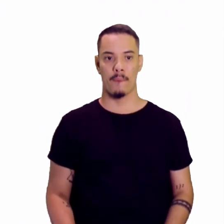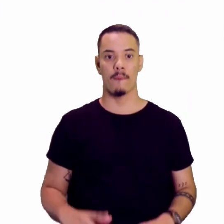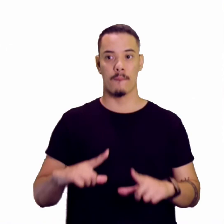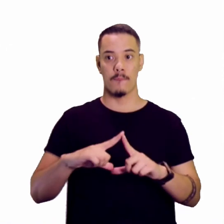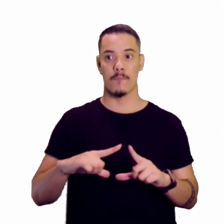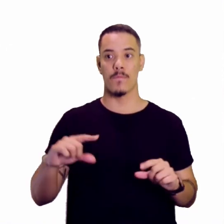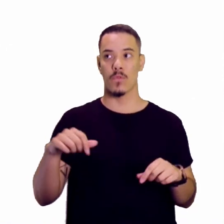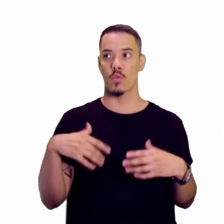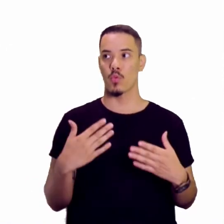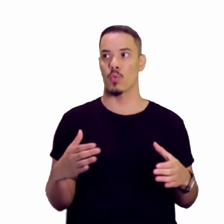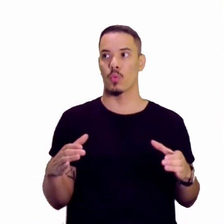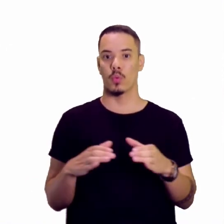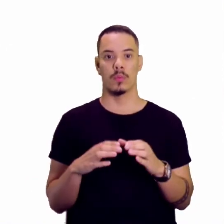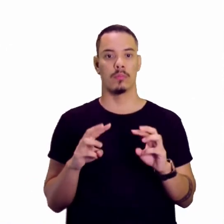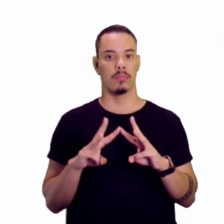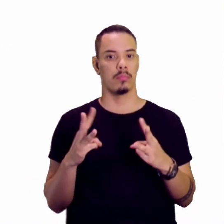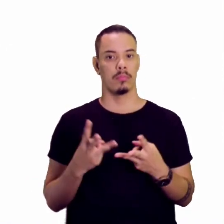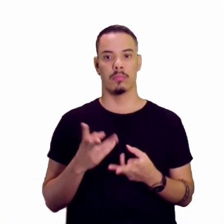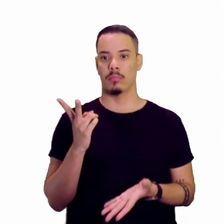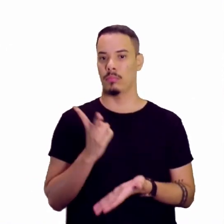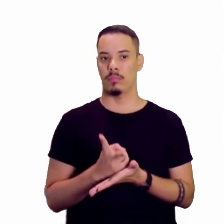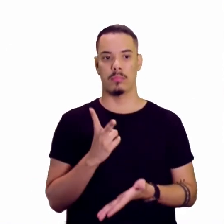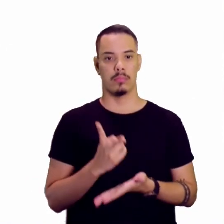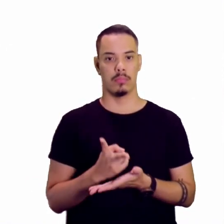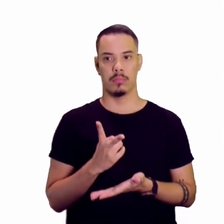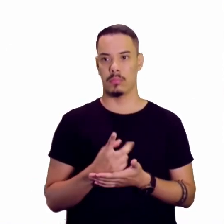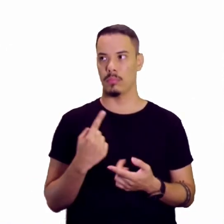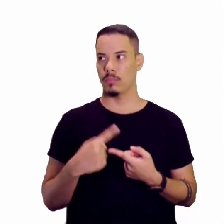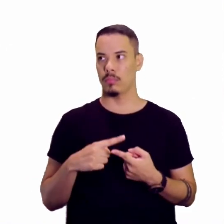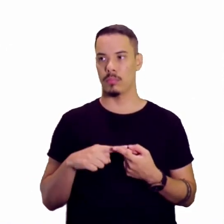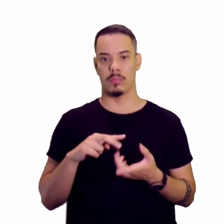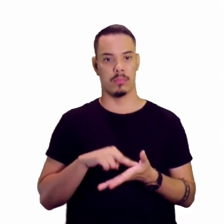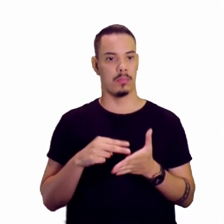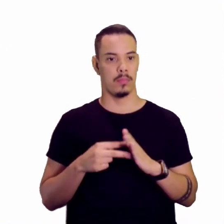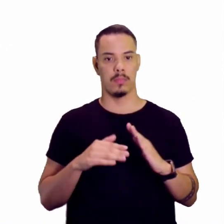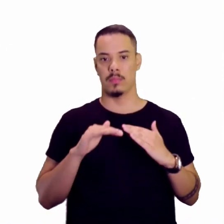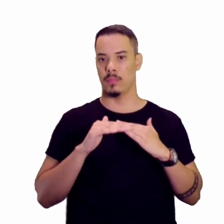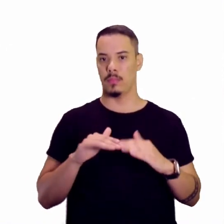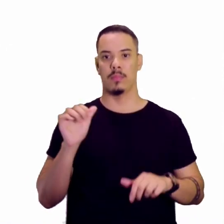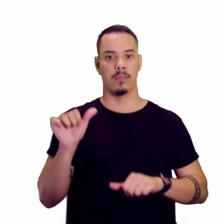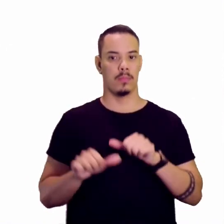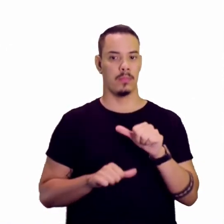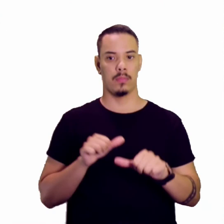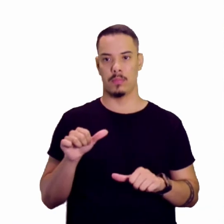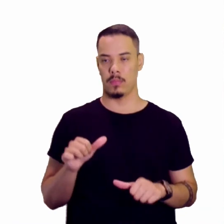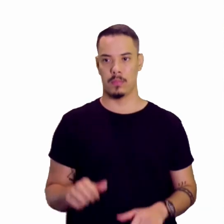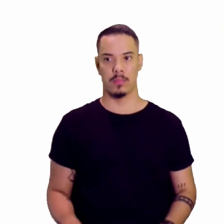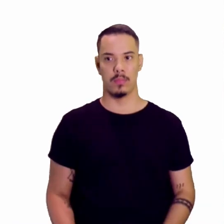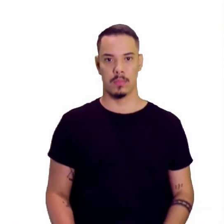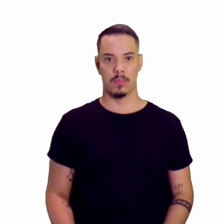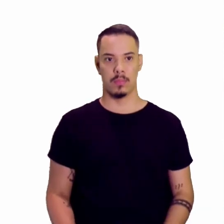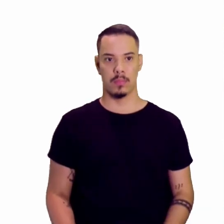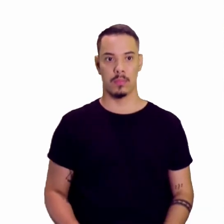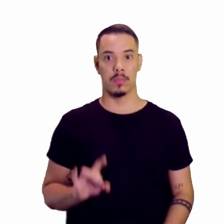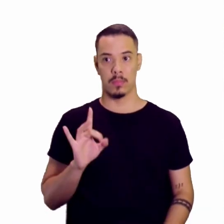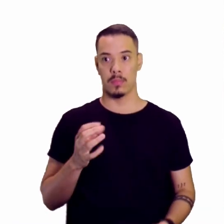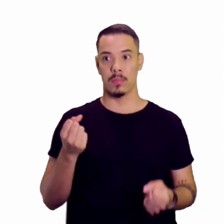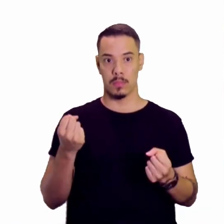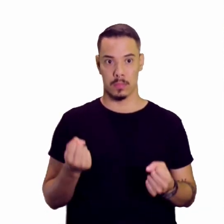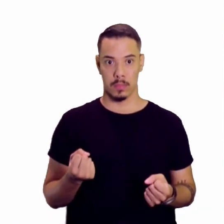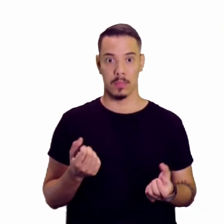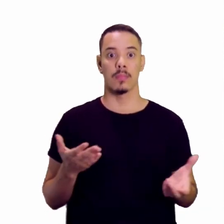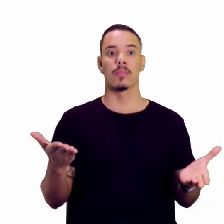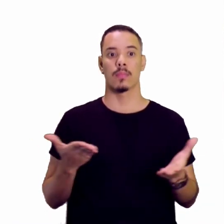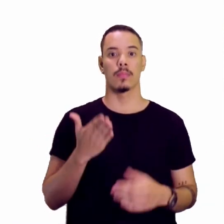seria a massa do conjunto? A mesma, porque a massa é constante, não muda, certinho, fechado. O que muda é só o peso, né? Agora